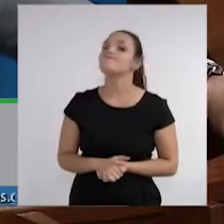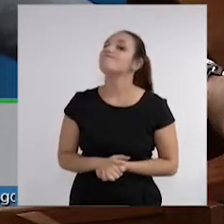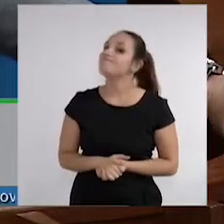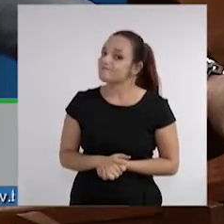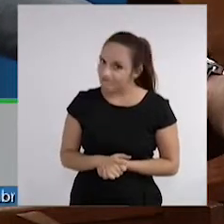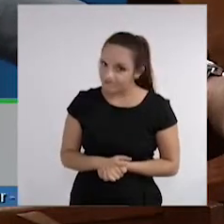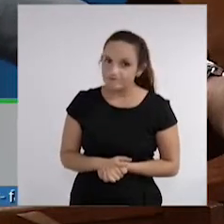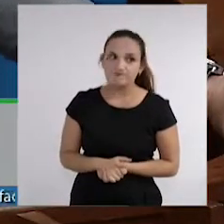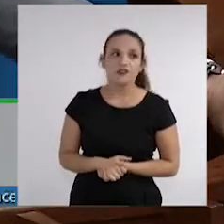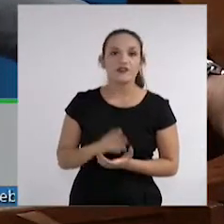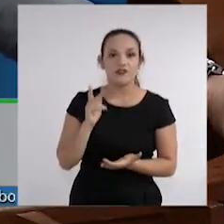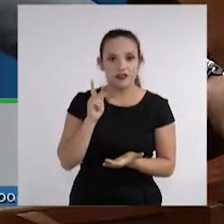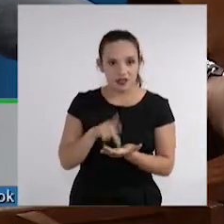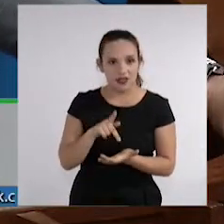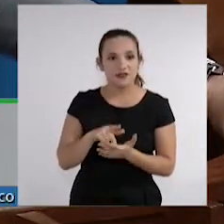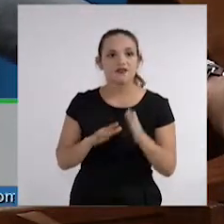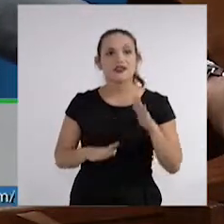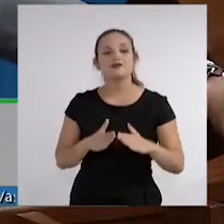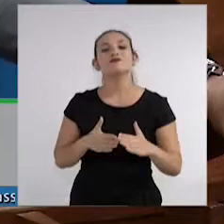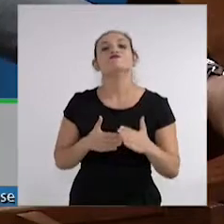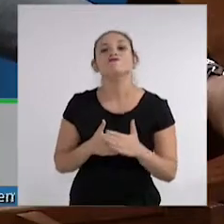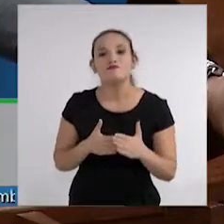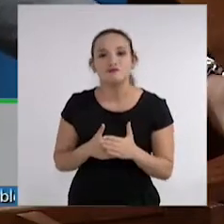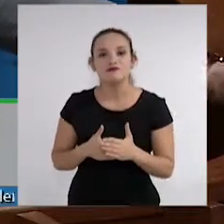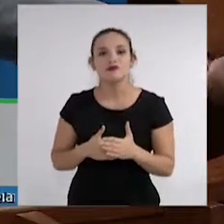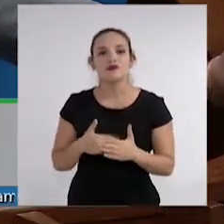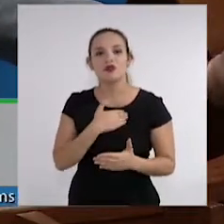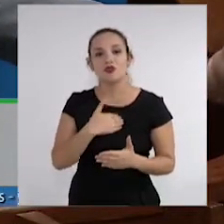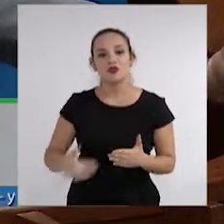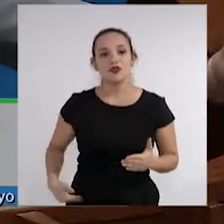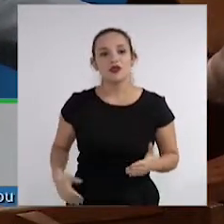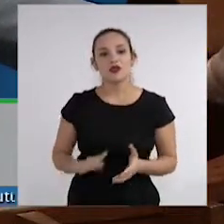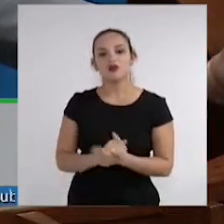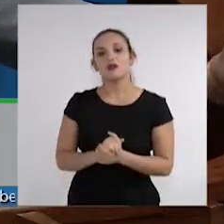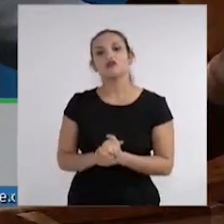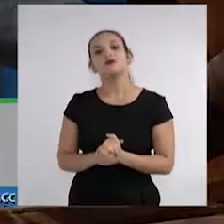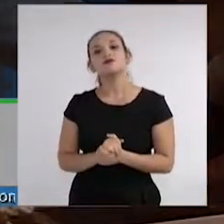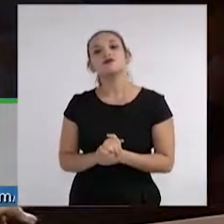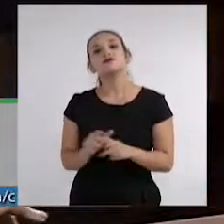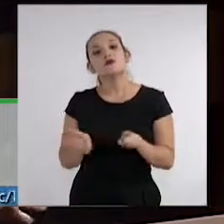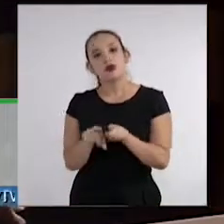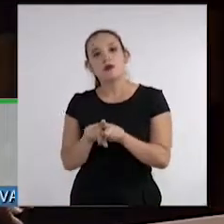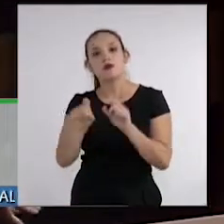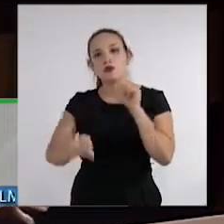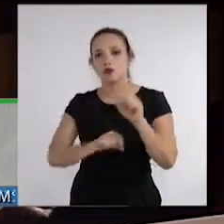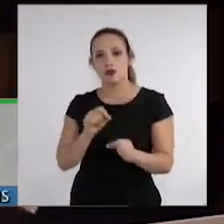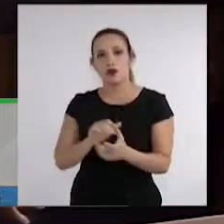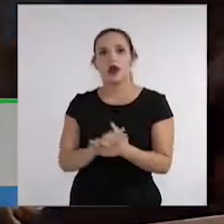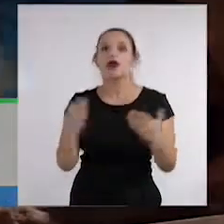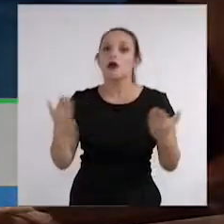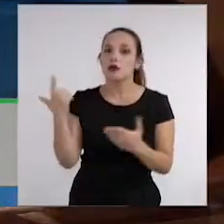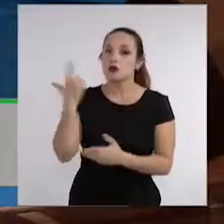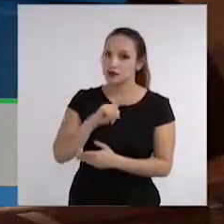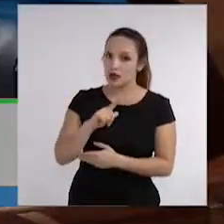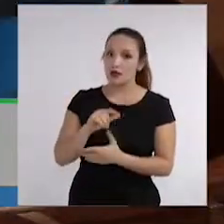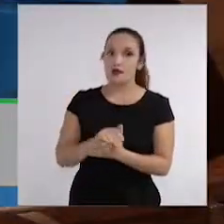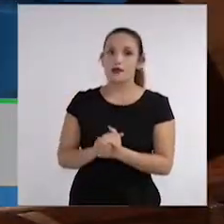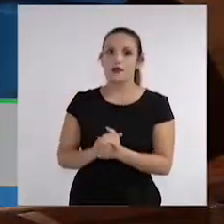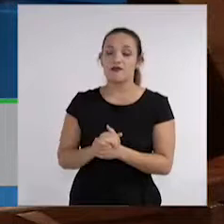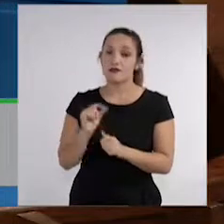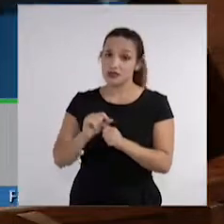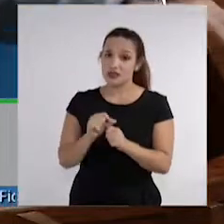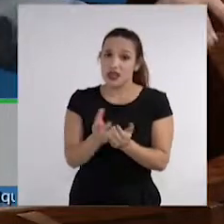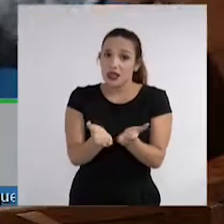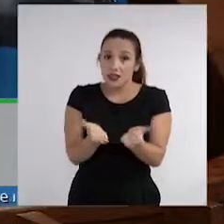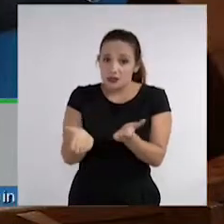isso trava os municípios, quanto trava o governo do Estado. E o dispêndio que tem, deputado João Grandão, para realizar o procedimento